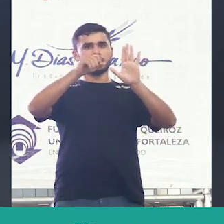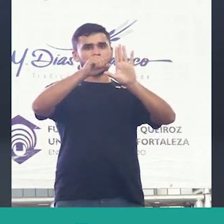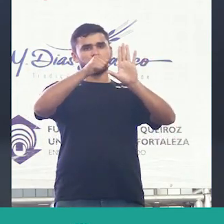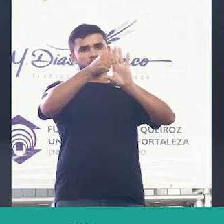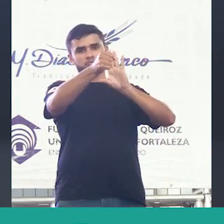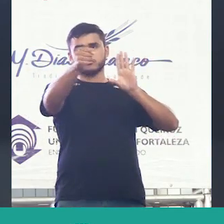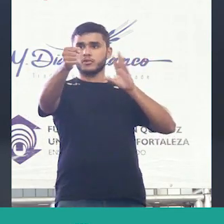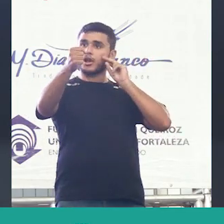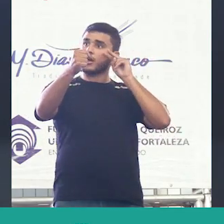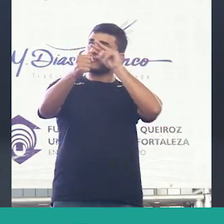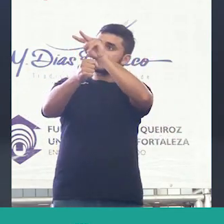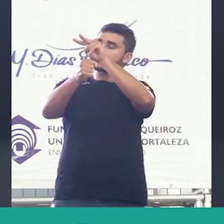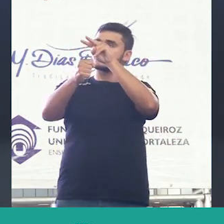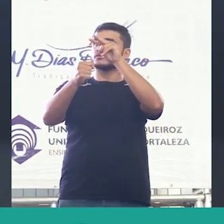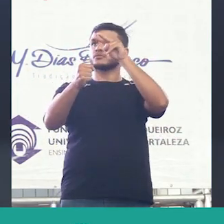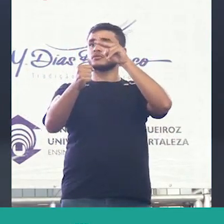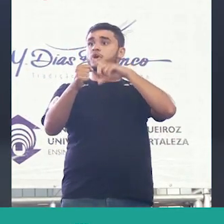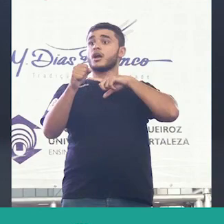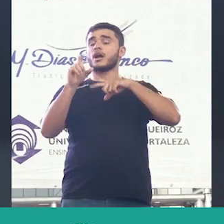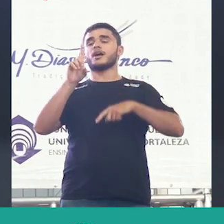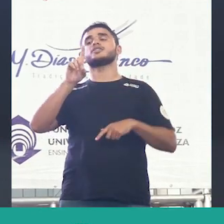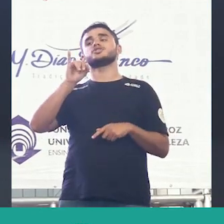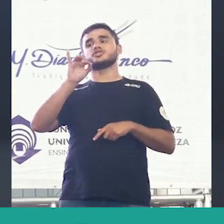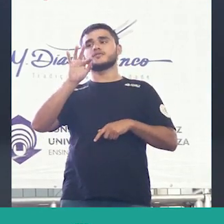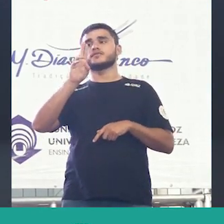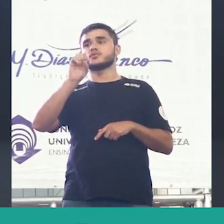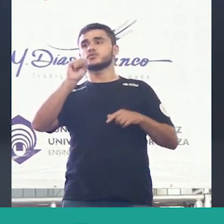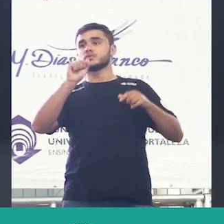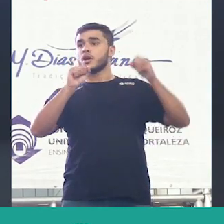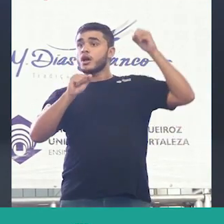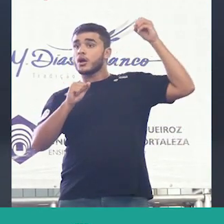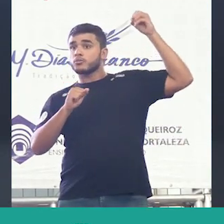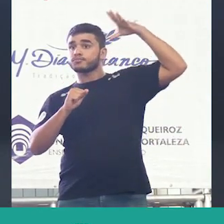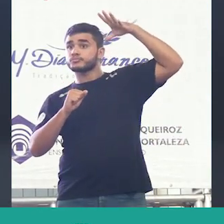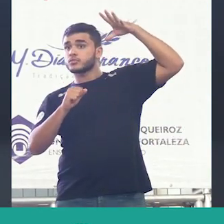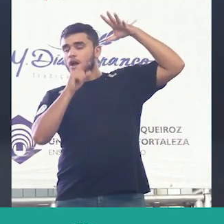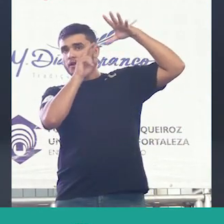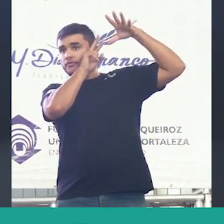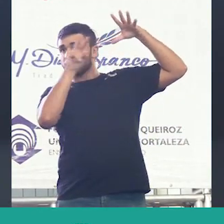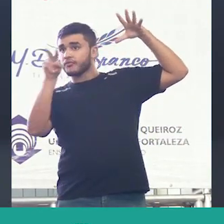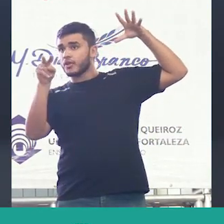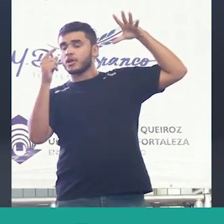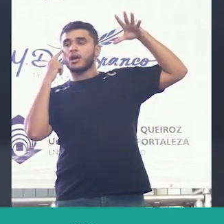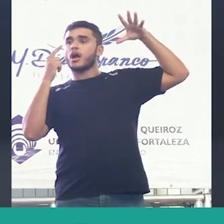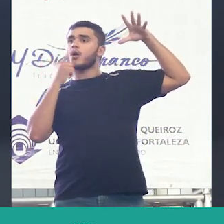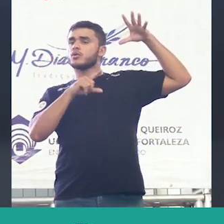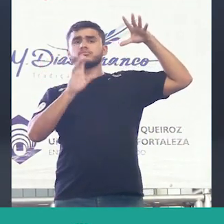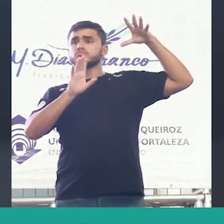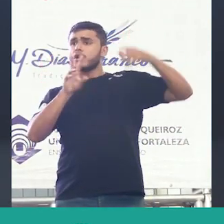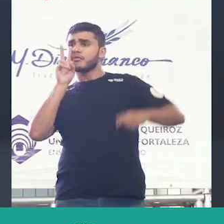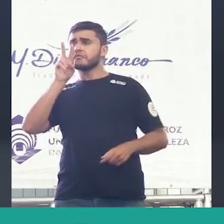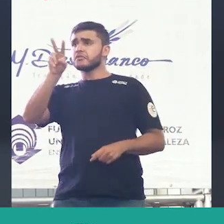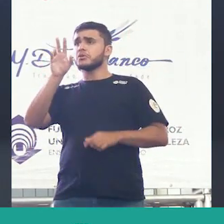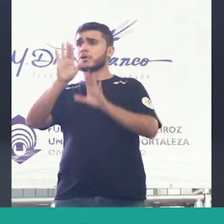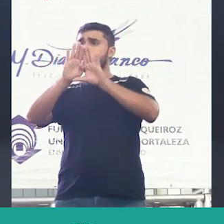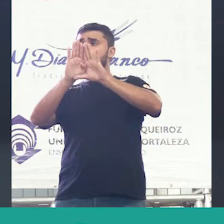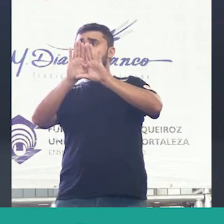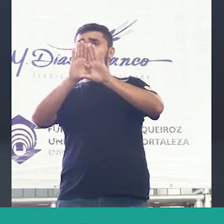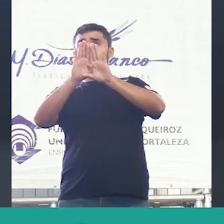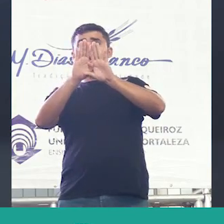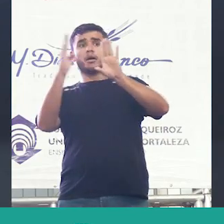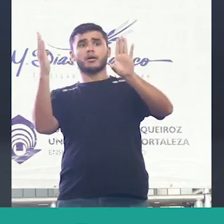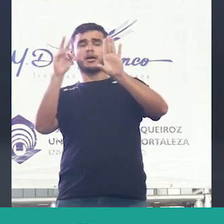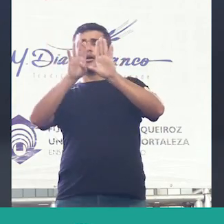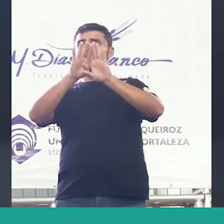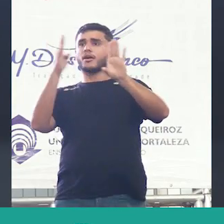é essa que acontece na porta? Reflexão difusa. Reflexão difusa. Por quê? Porque eu estou